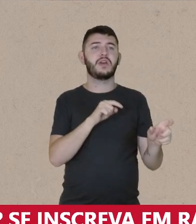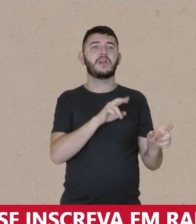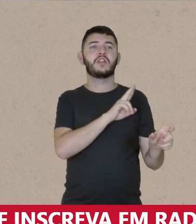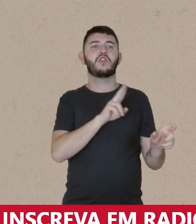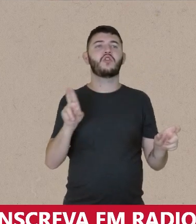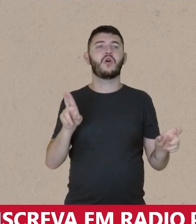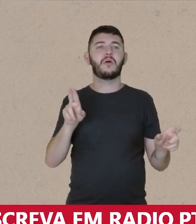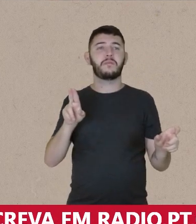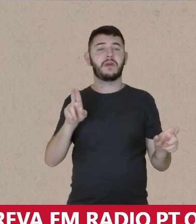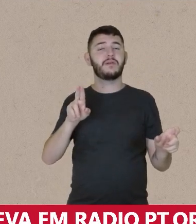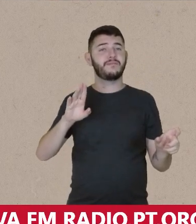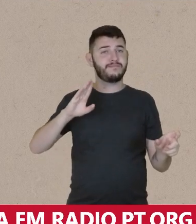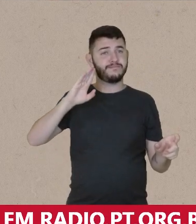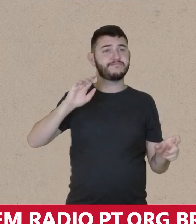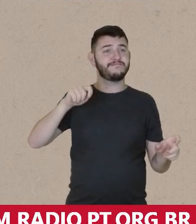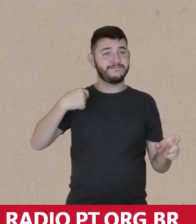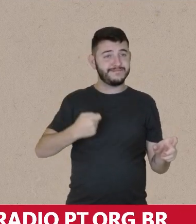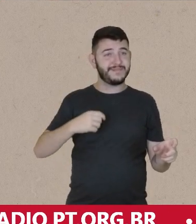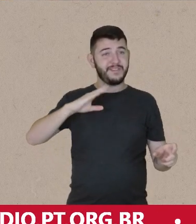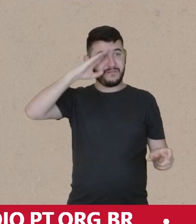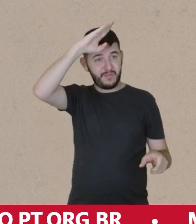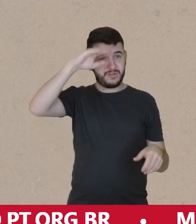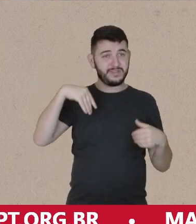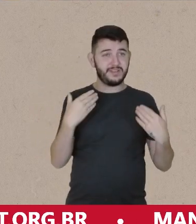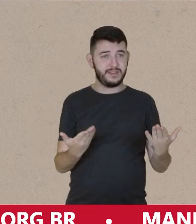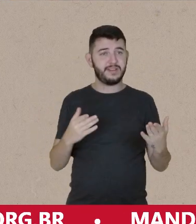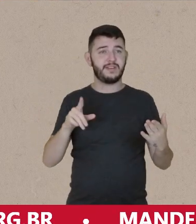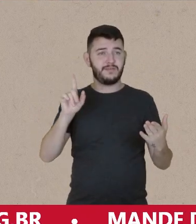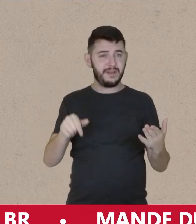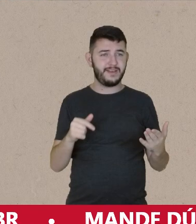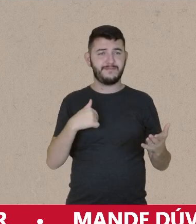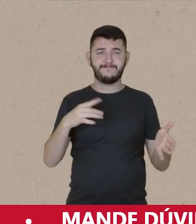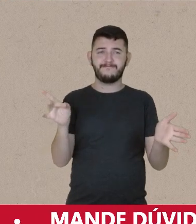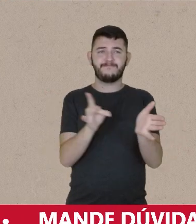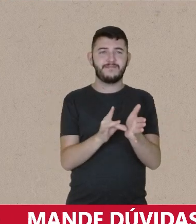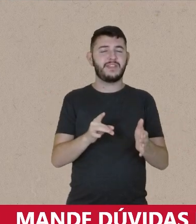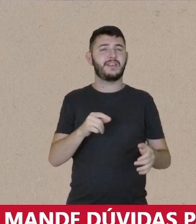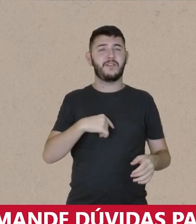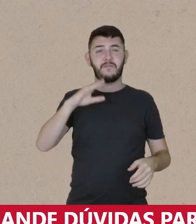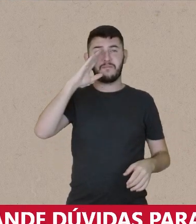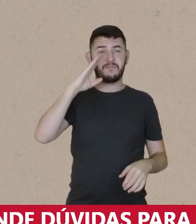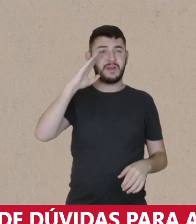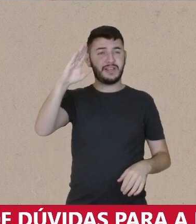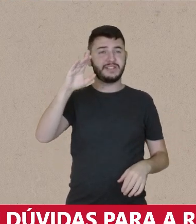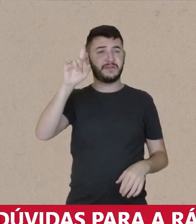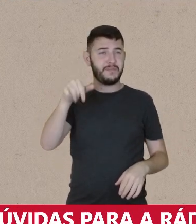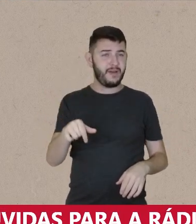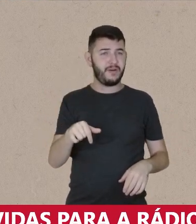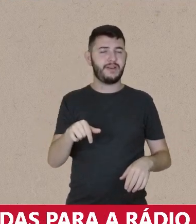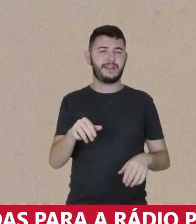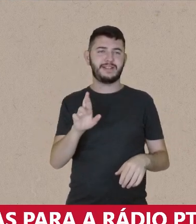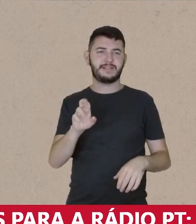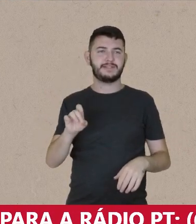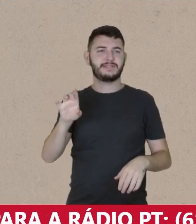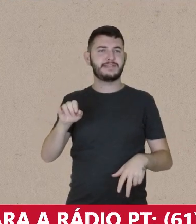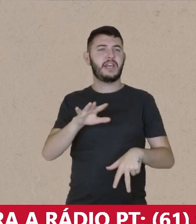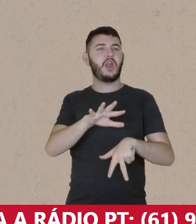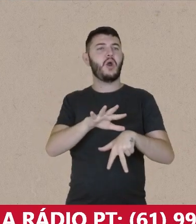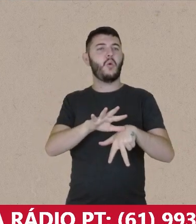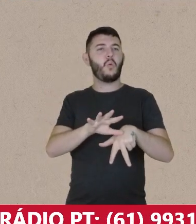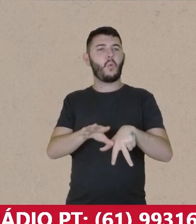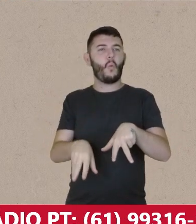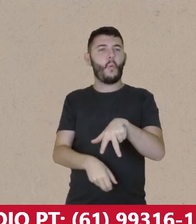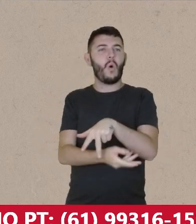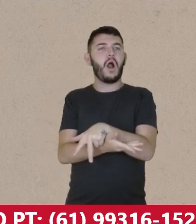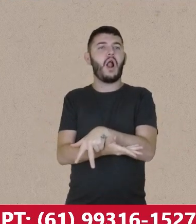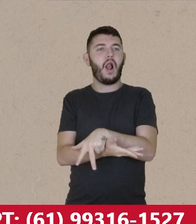Jair Bolsonaro, e é ele o principal, digamos assim, maestro dessa rede de corrupção. E